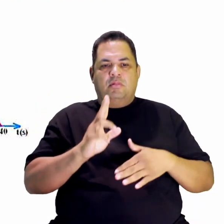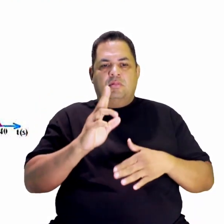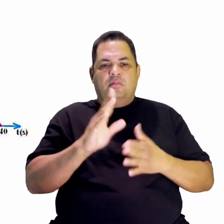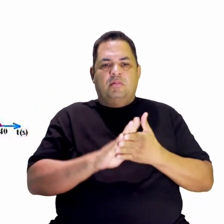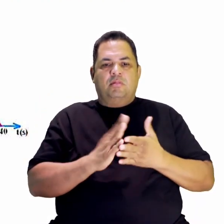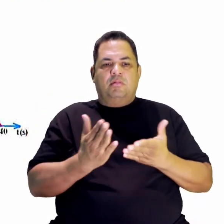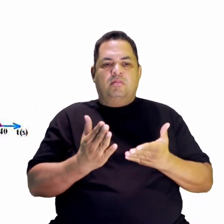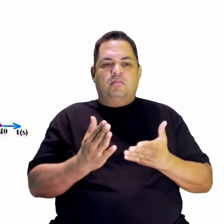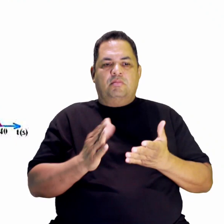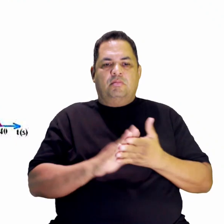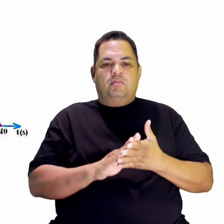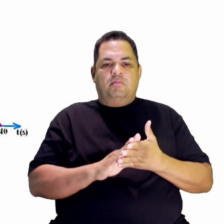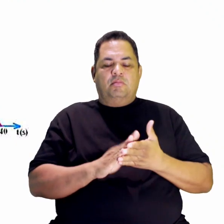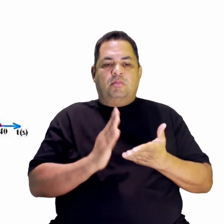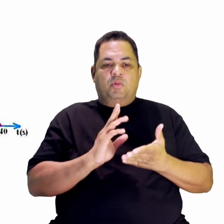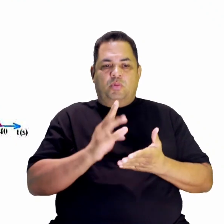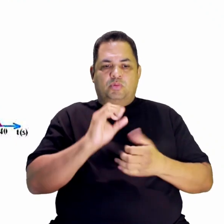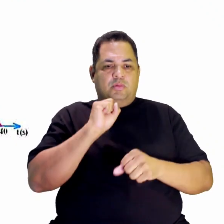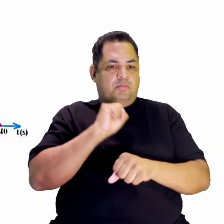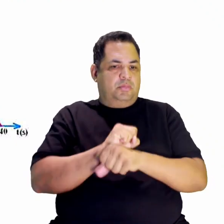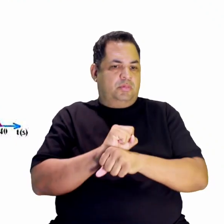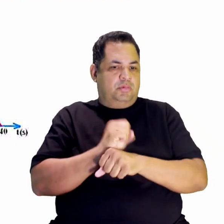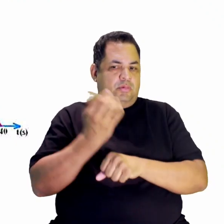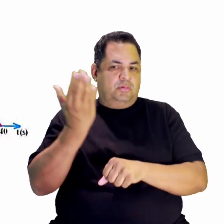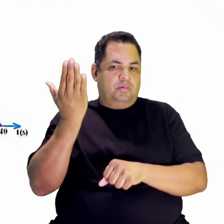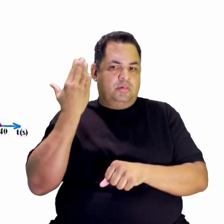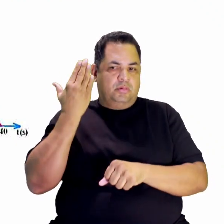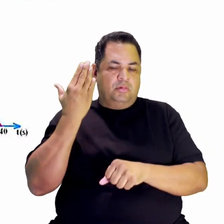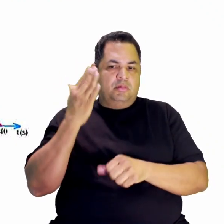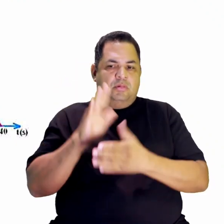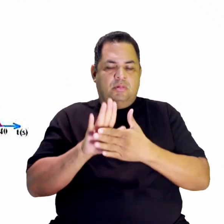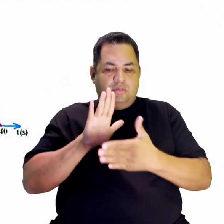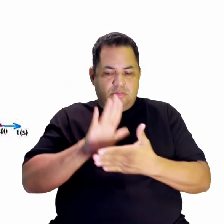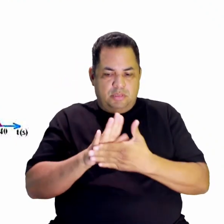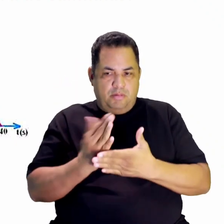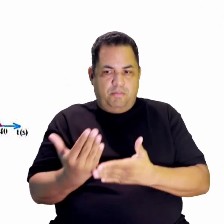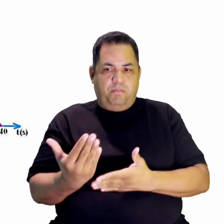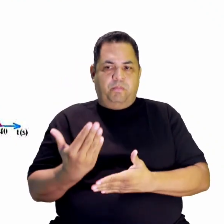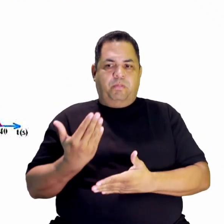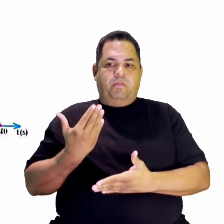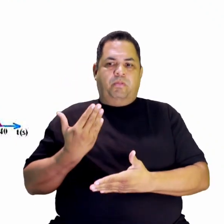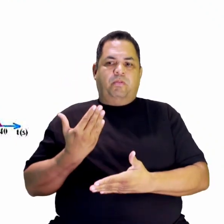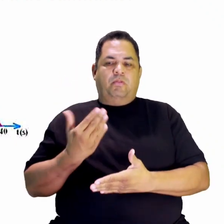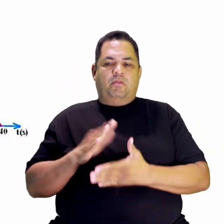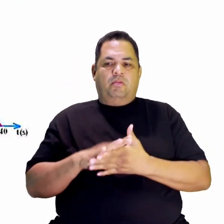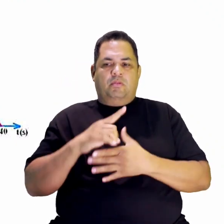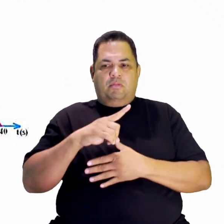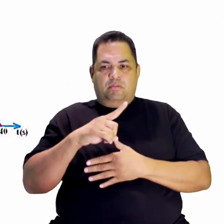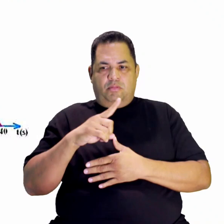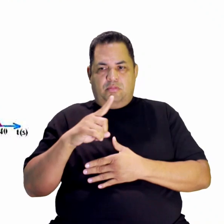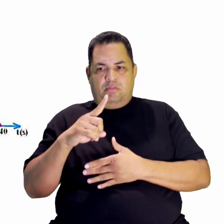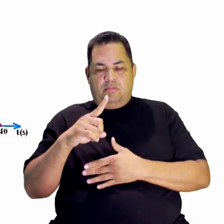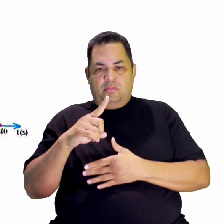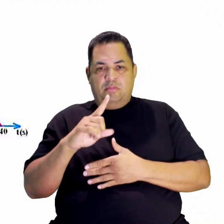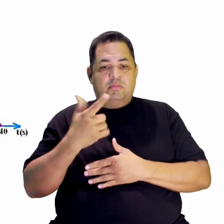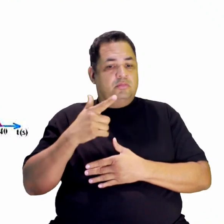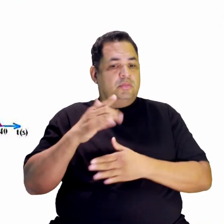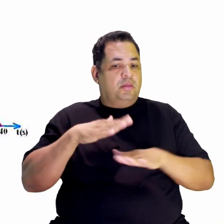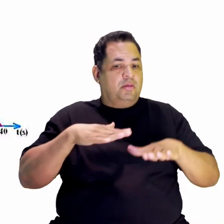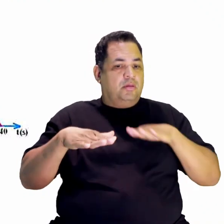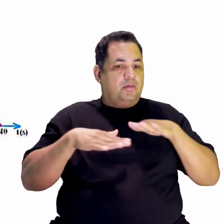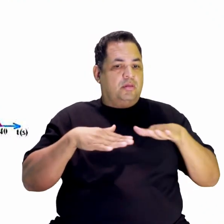a força resultante é zero, elas continuam paradinhas na traseira. Foi, acelerou e manteve a velocidade. Assim, elas não vão se